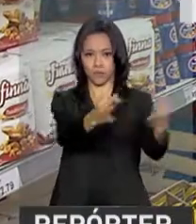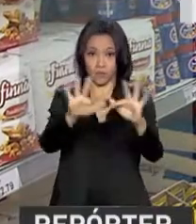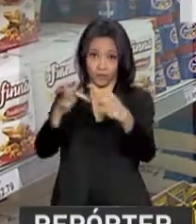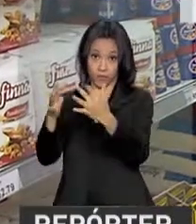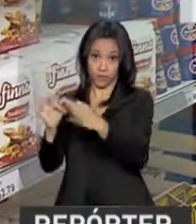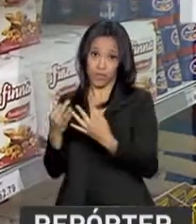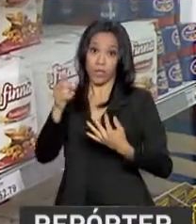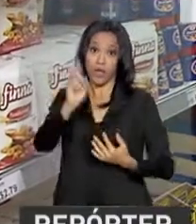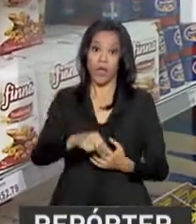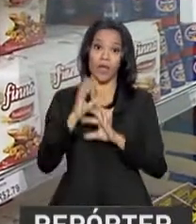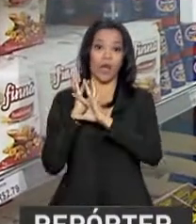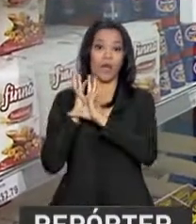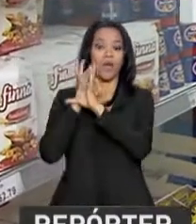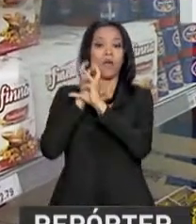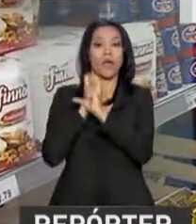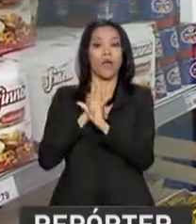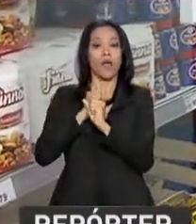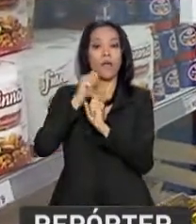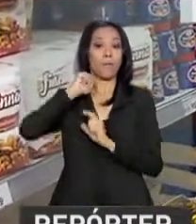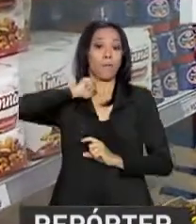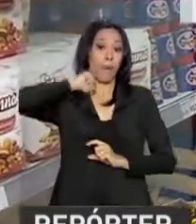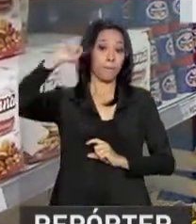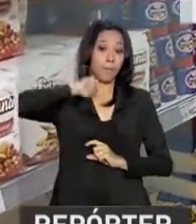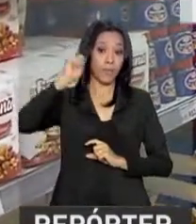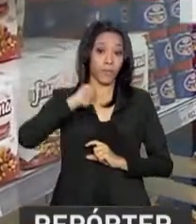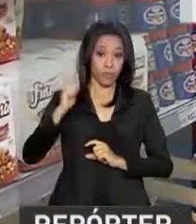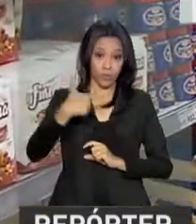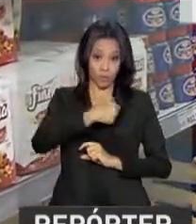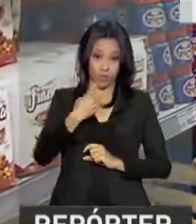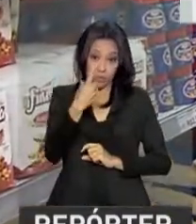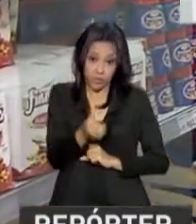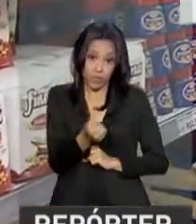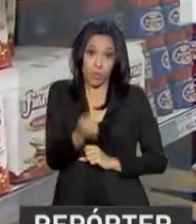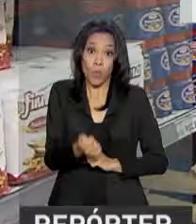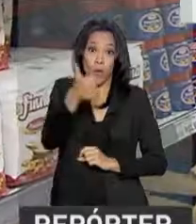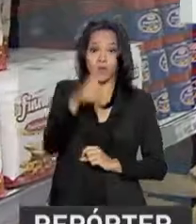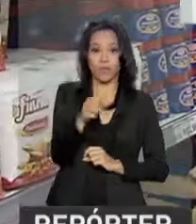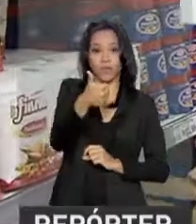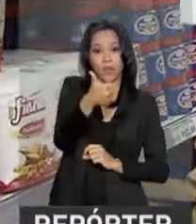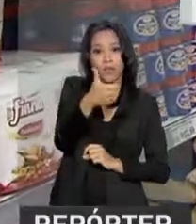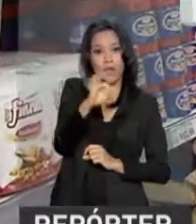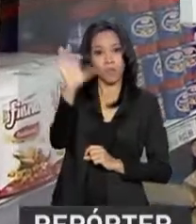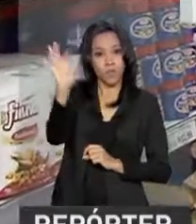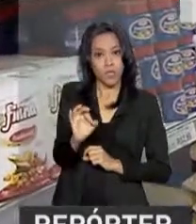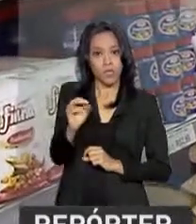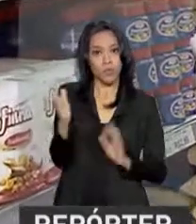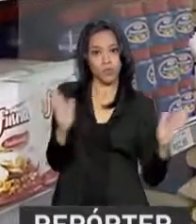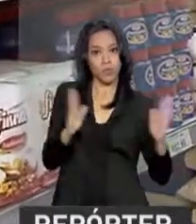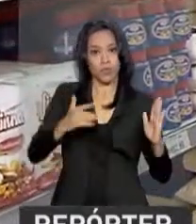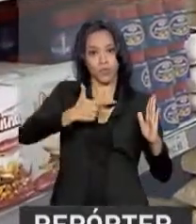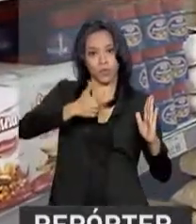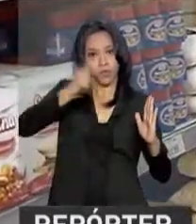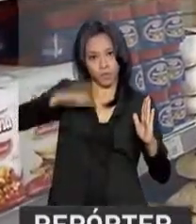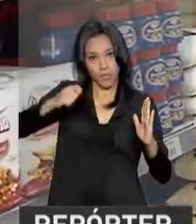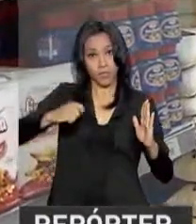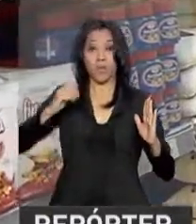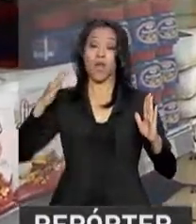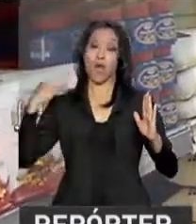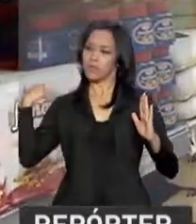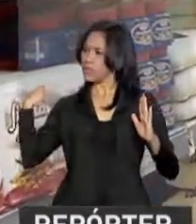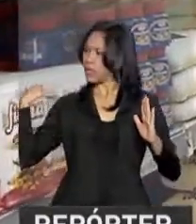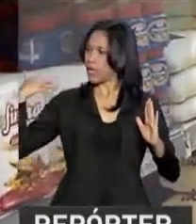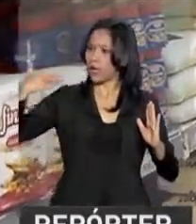em abril de 2016 quase 10% em 12 meses. De lá para cá veio em queda e em